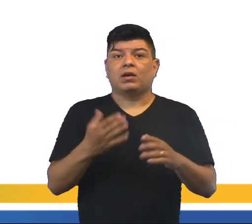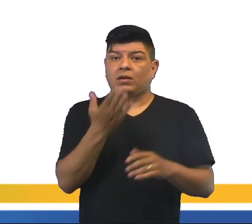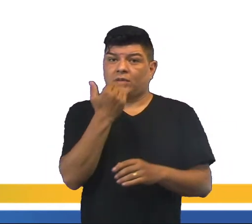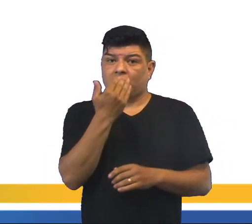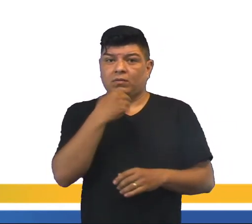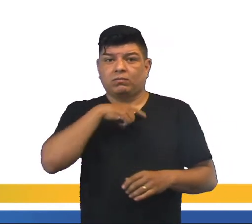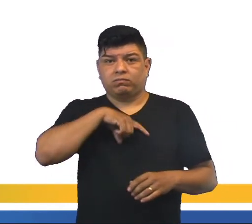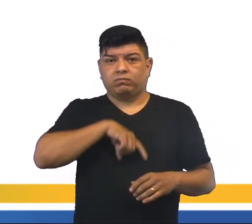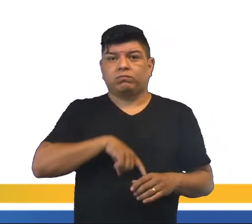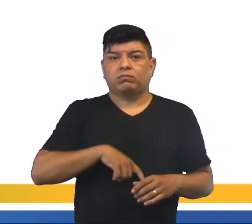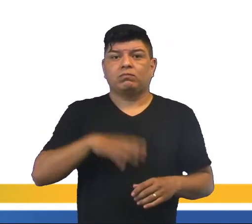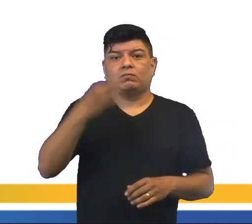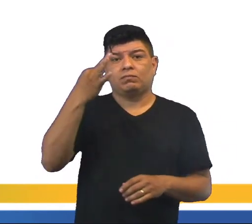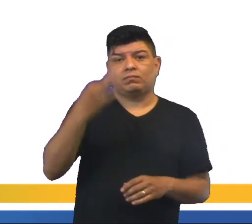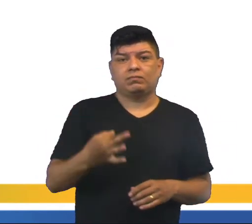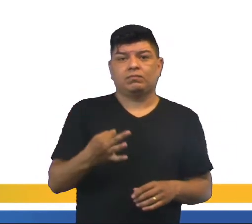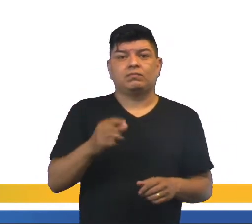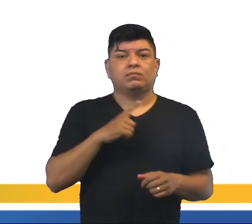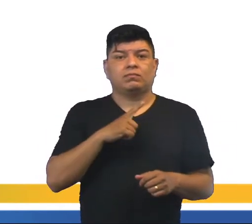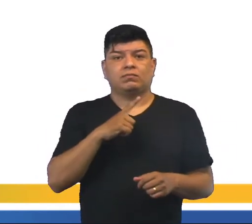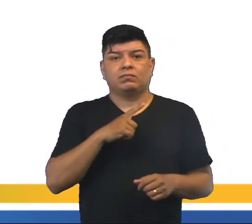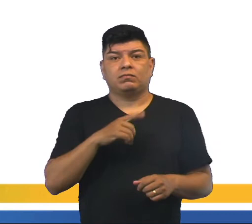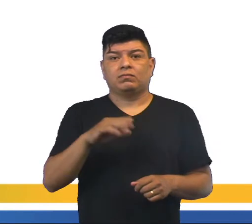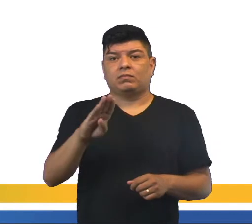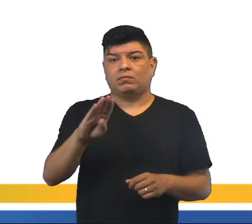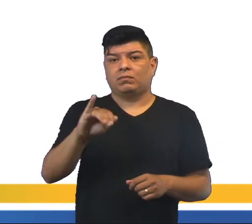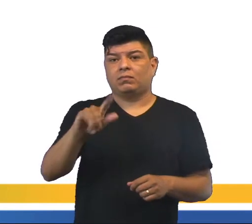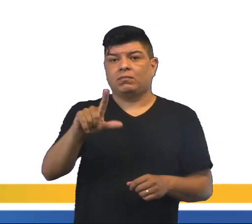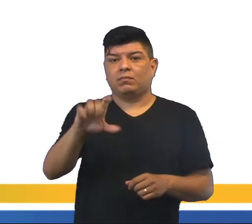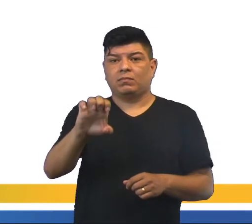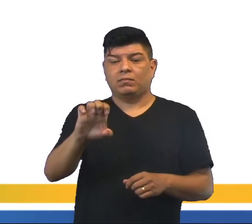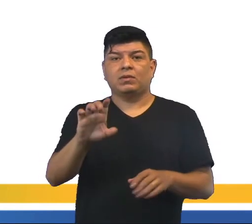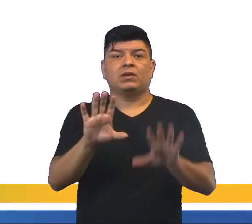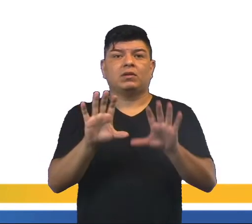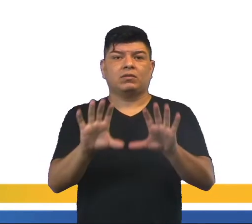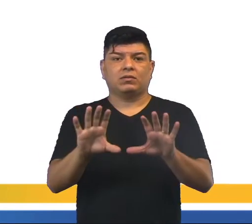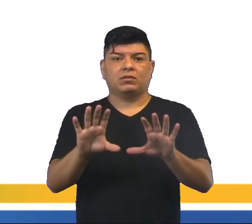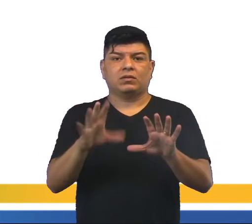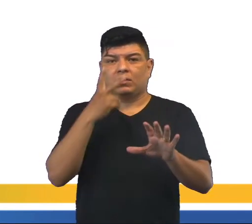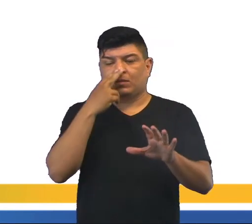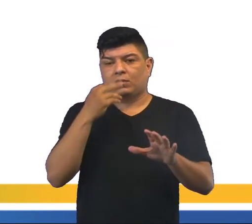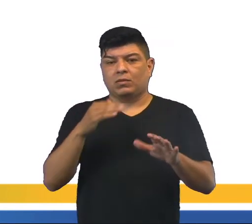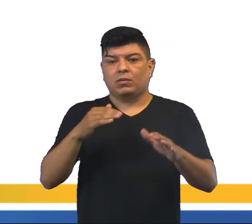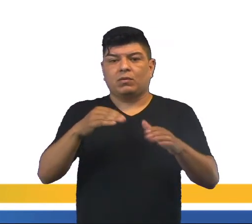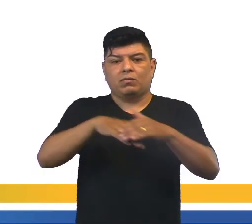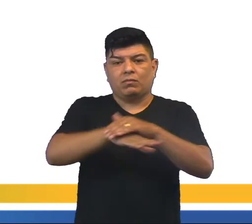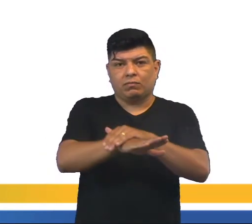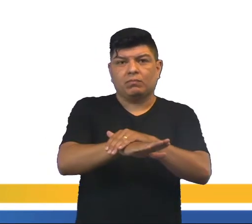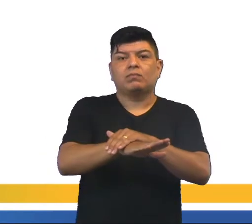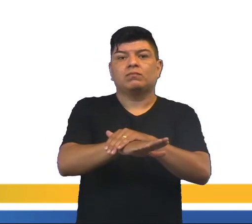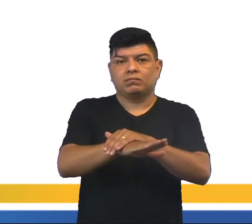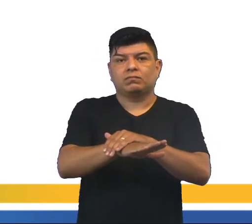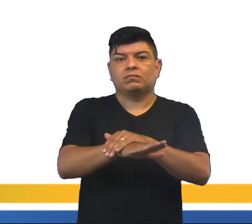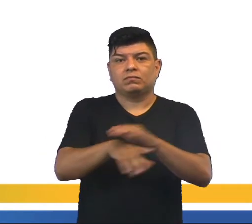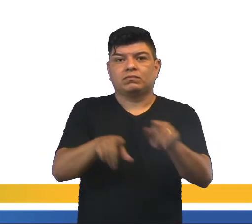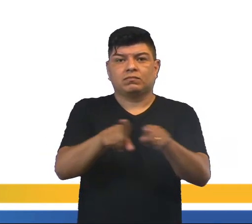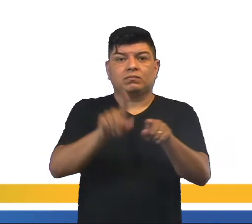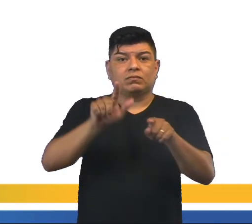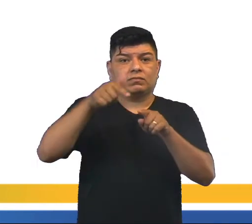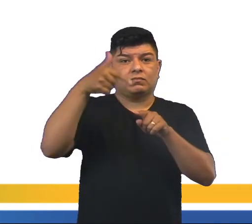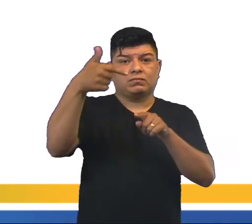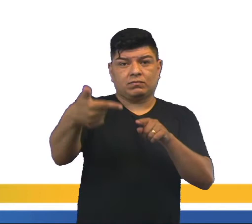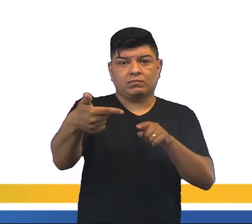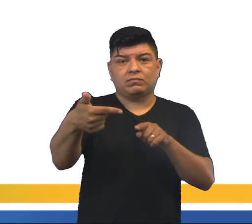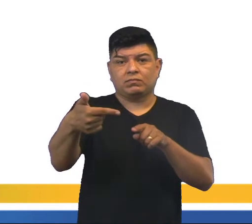é garantir a produção da bile, uma substância que é armazenada na vesícula biliar e,